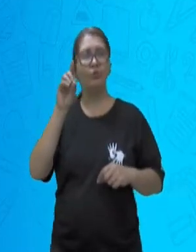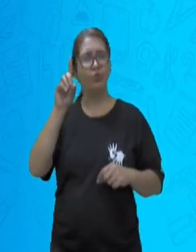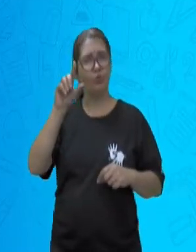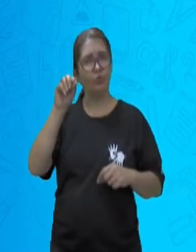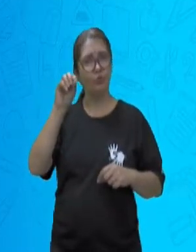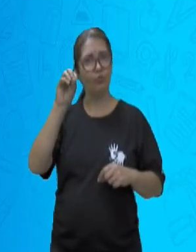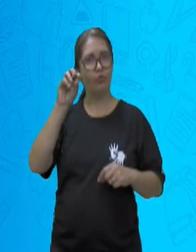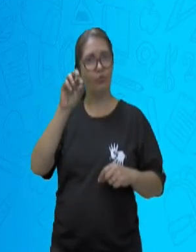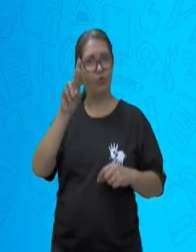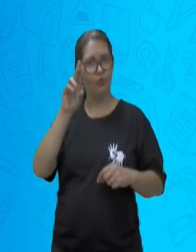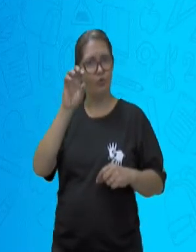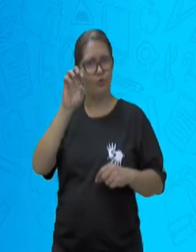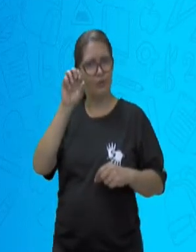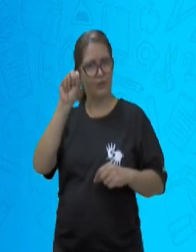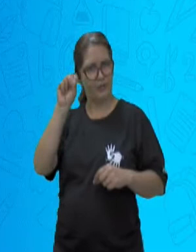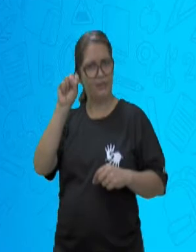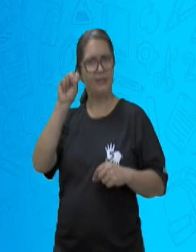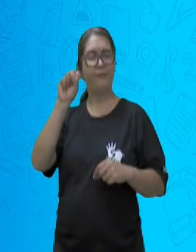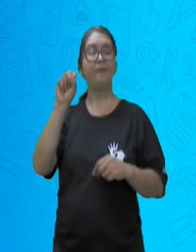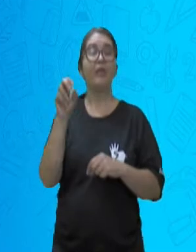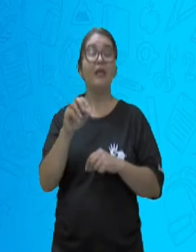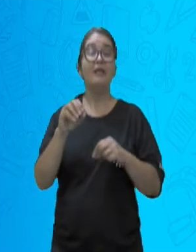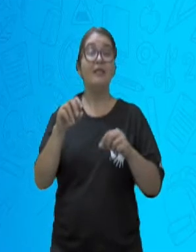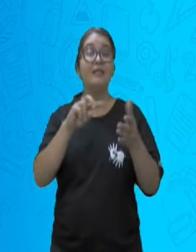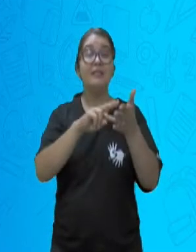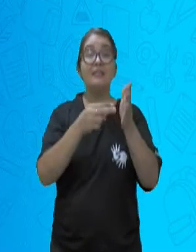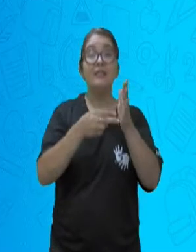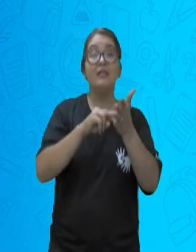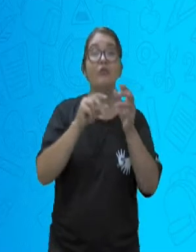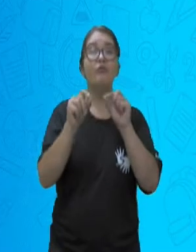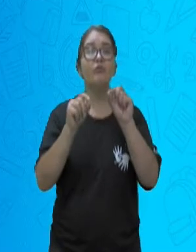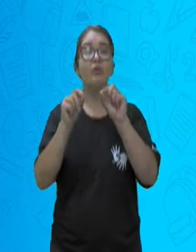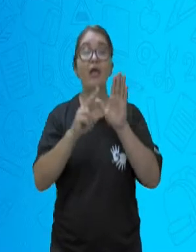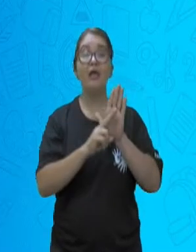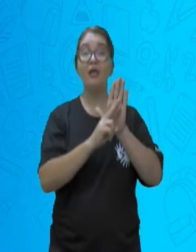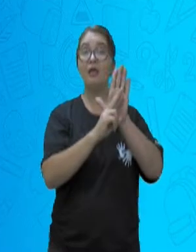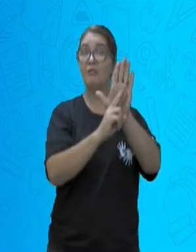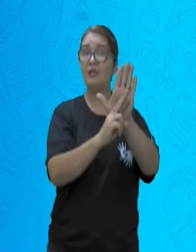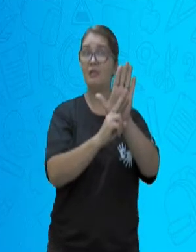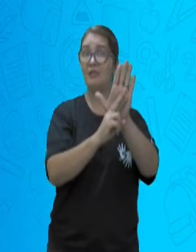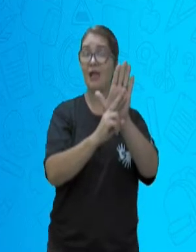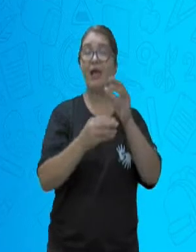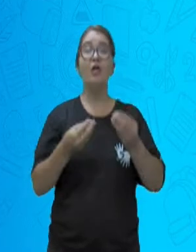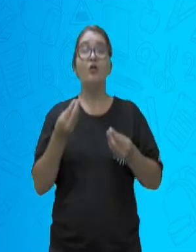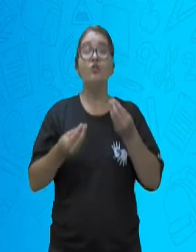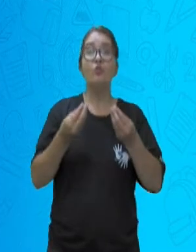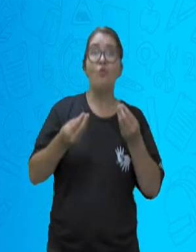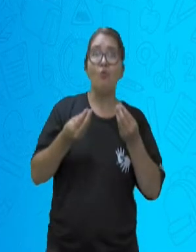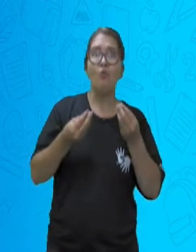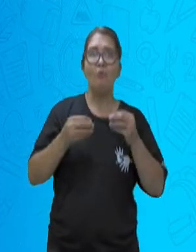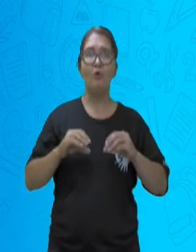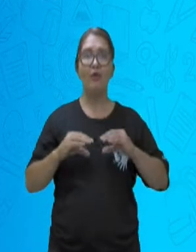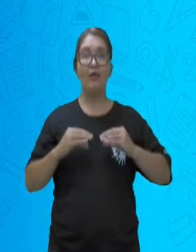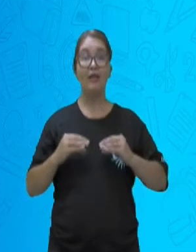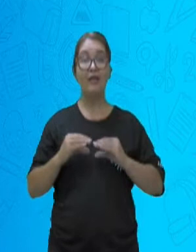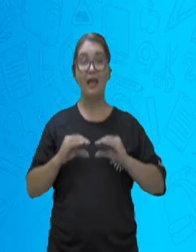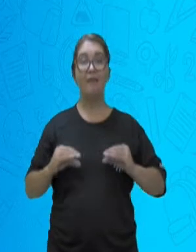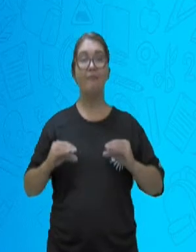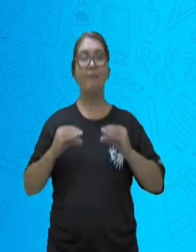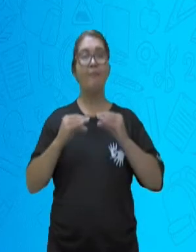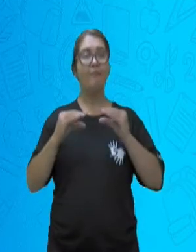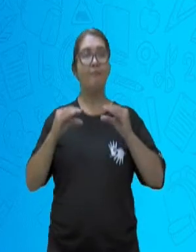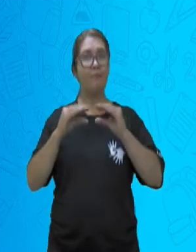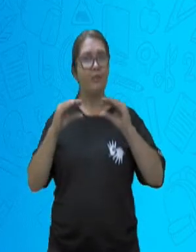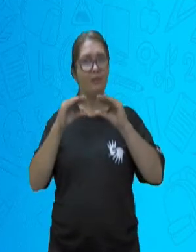pirâmide alimentar, que nada mais é do que a representação gráfica da maneira correta de consumir